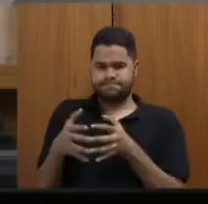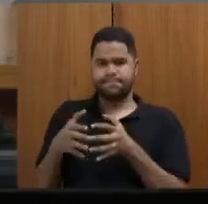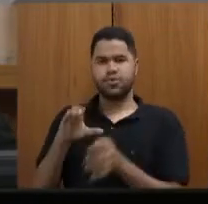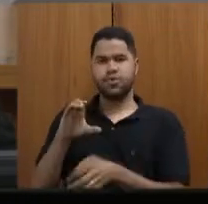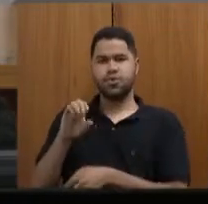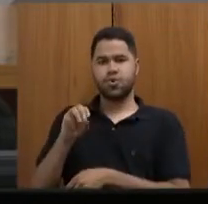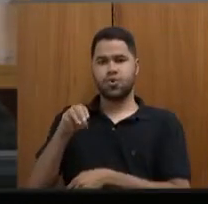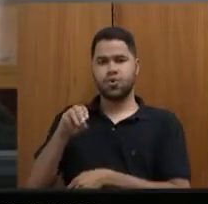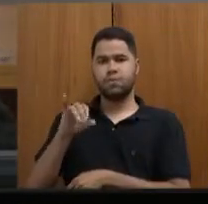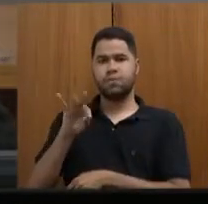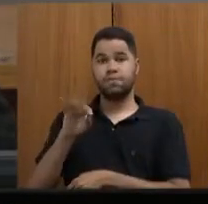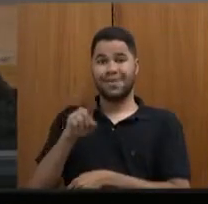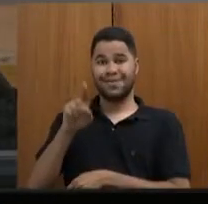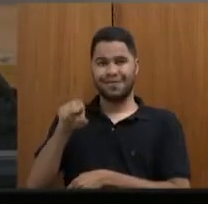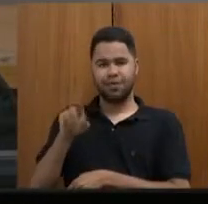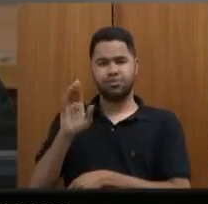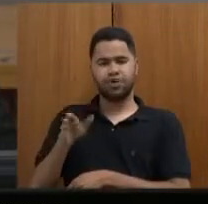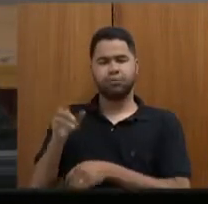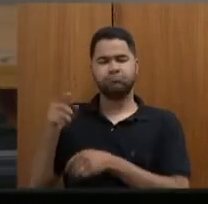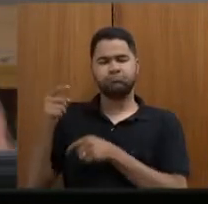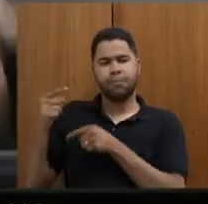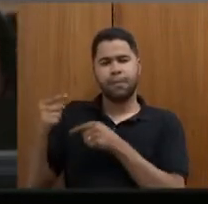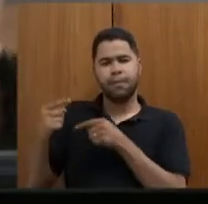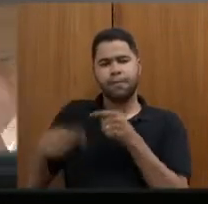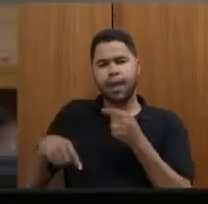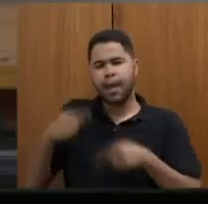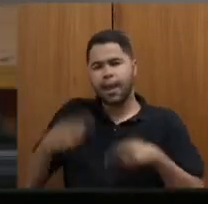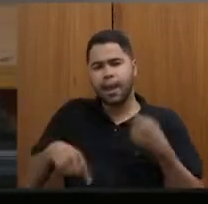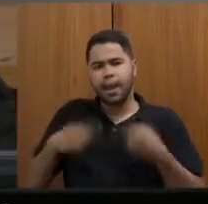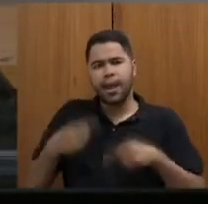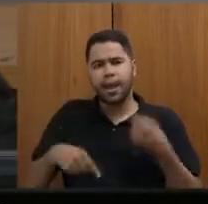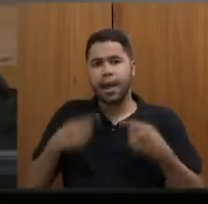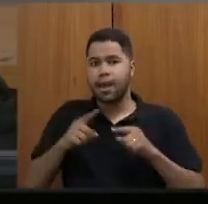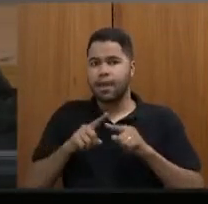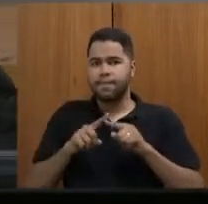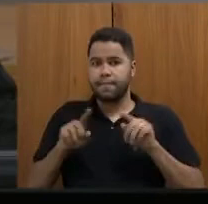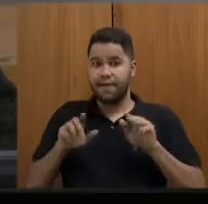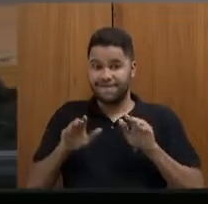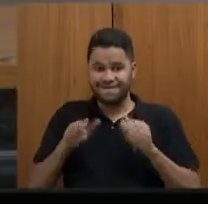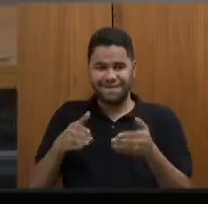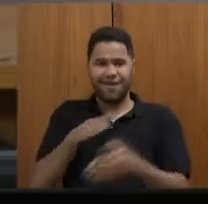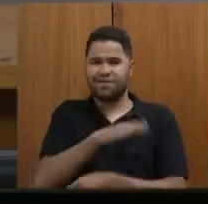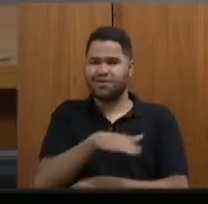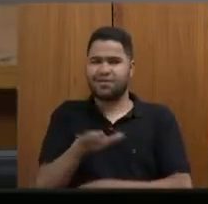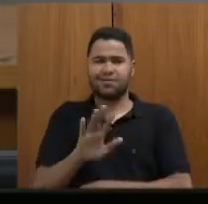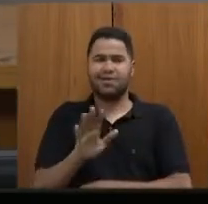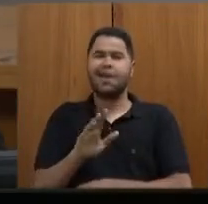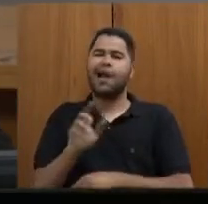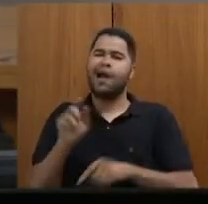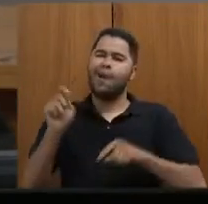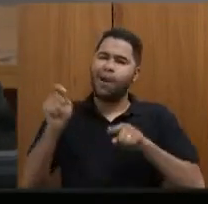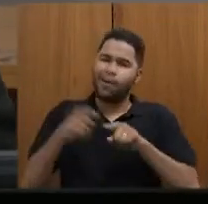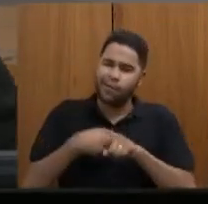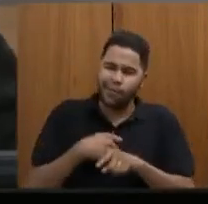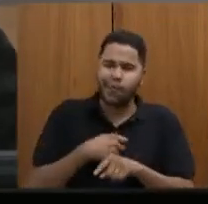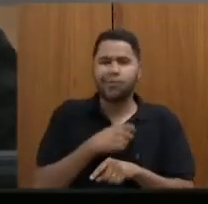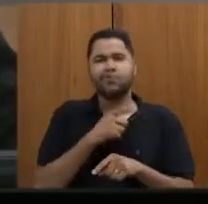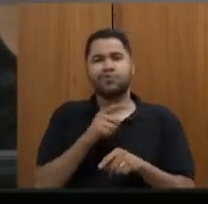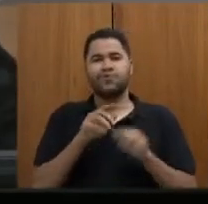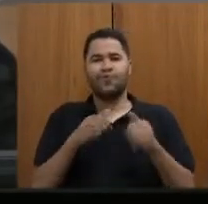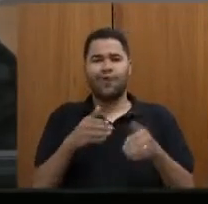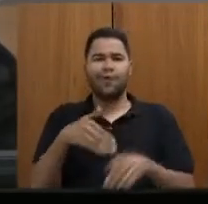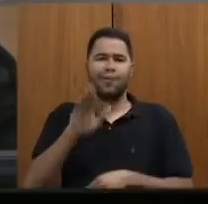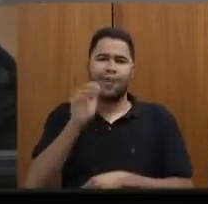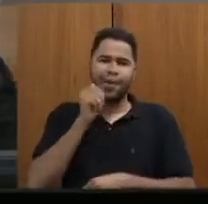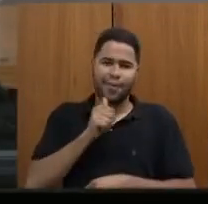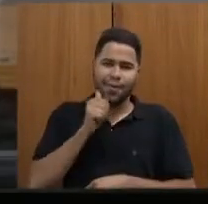já vem discutindo isso e já vem, não está específico para criança, está muito pelo abuso, violência doméstica a mulheres, a